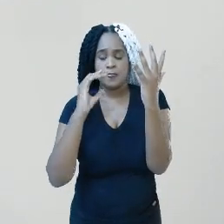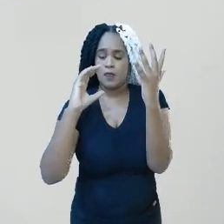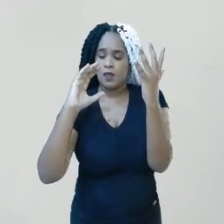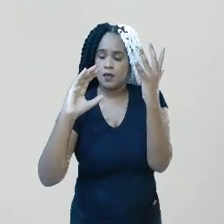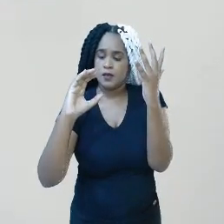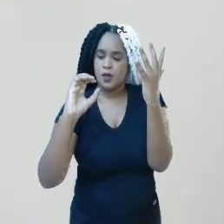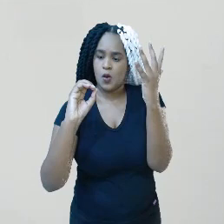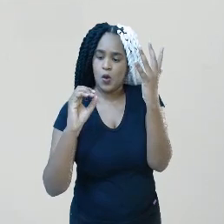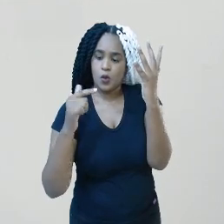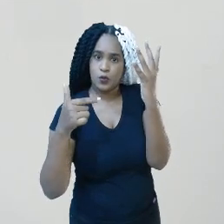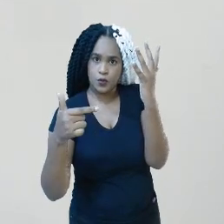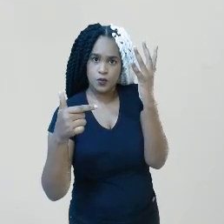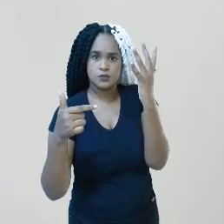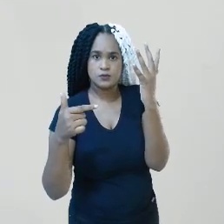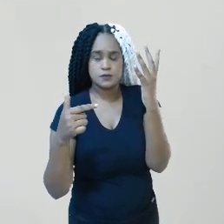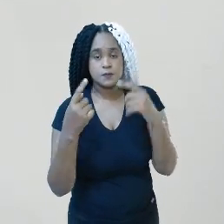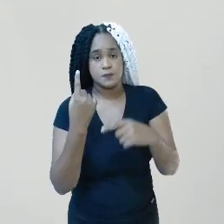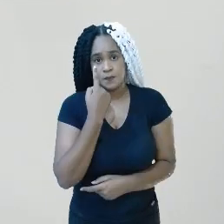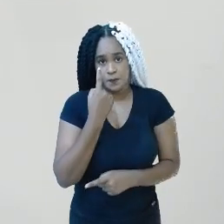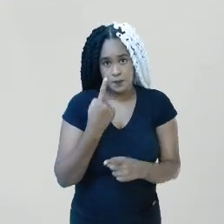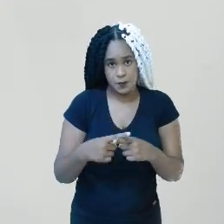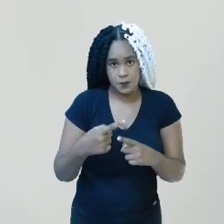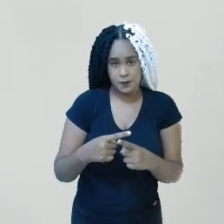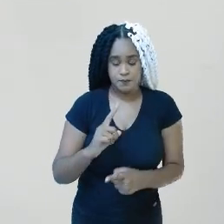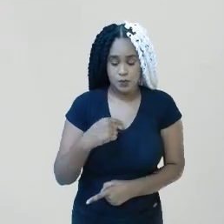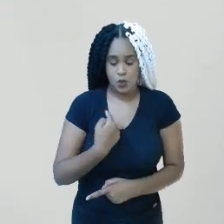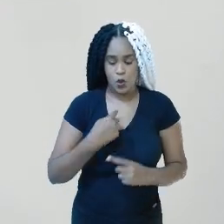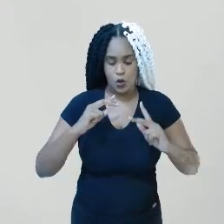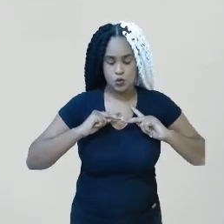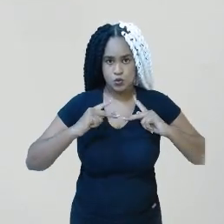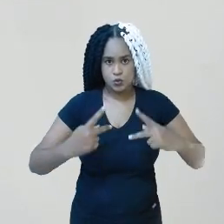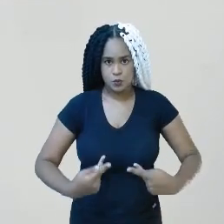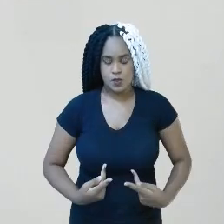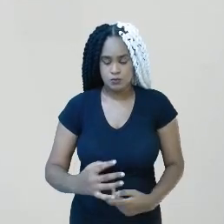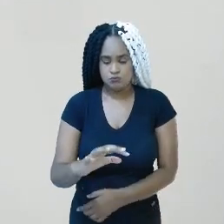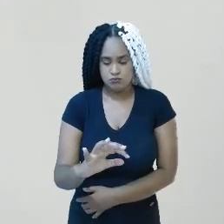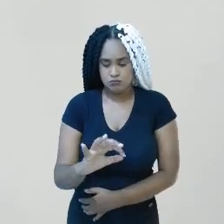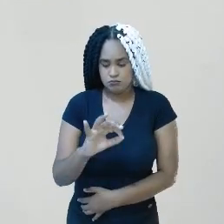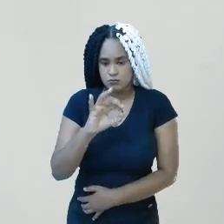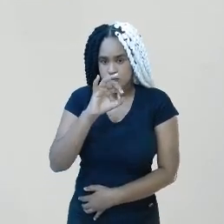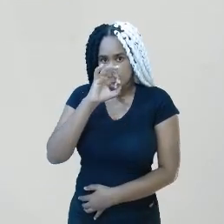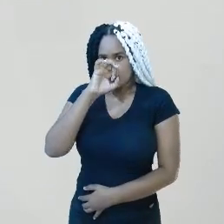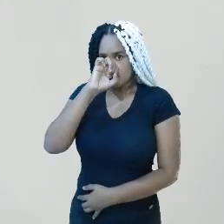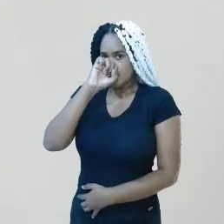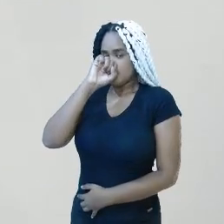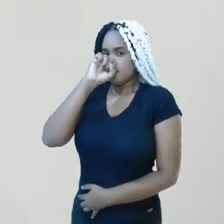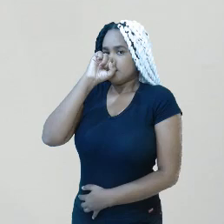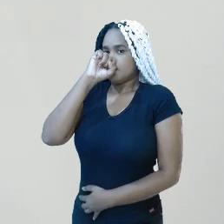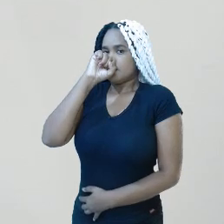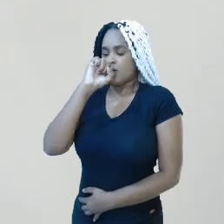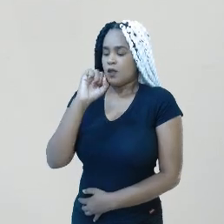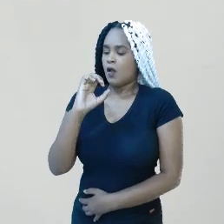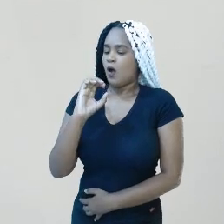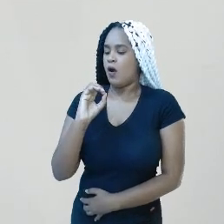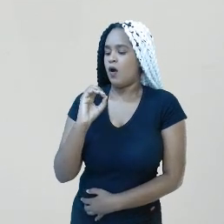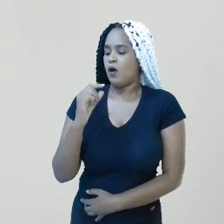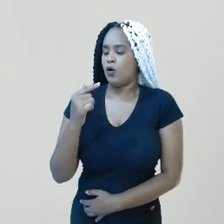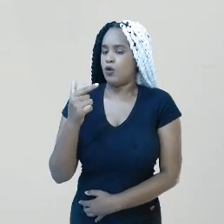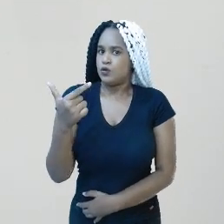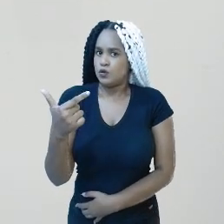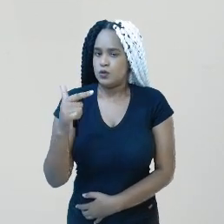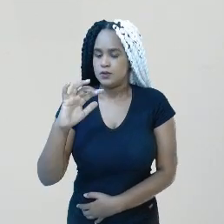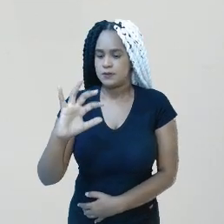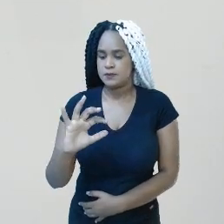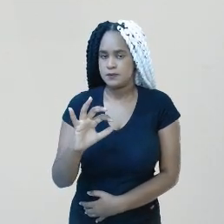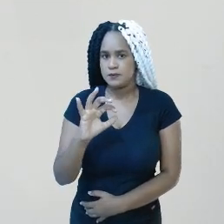dois movimentos na respiração. É de inspiração, que a gente bota o ar para dentro do nosso corpo, assim, ó. Quando a